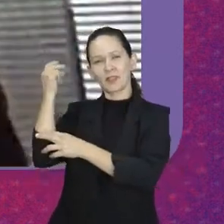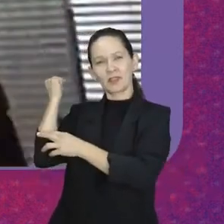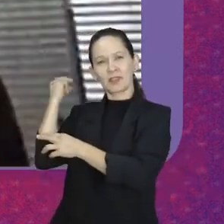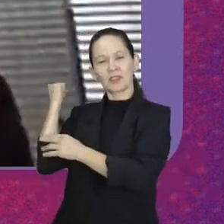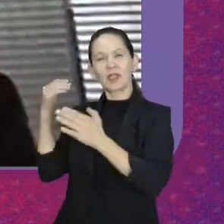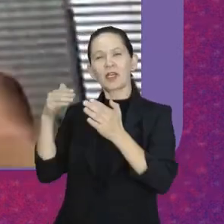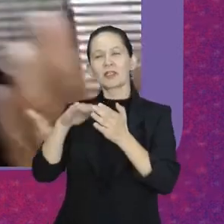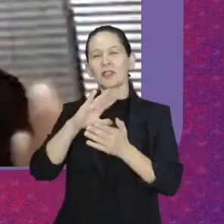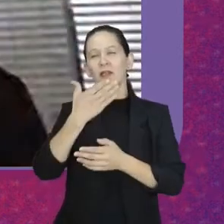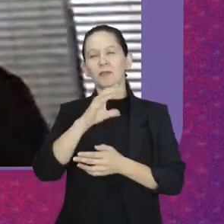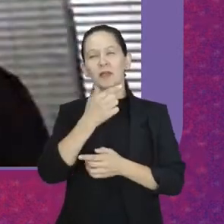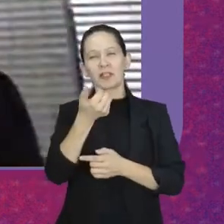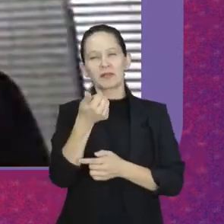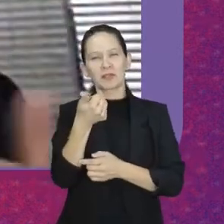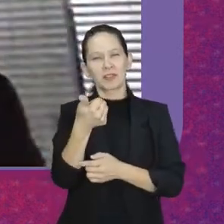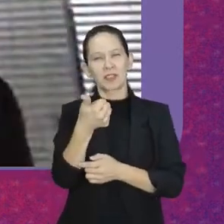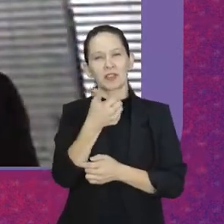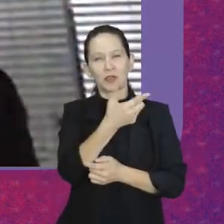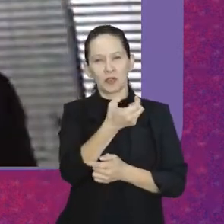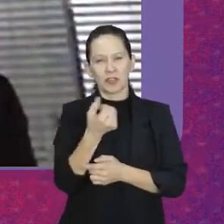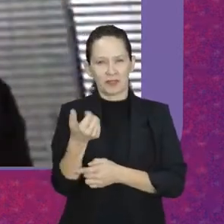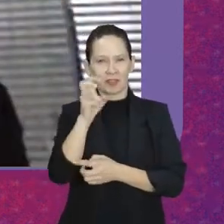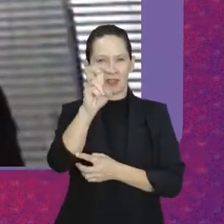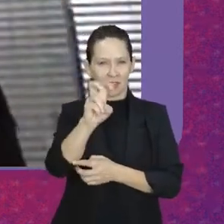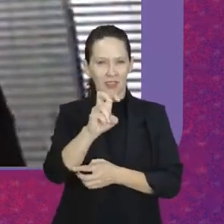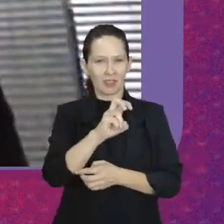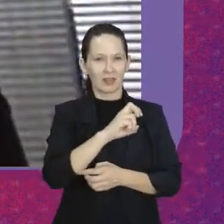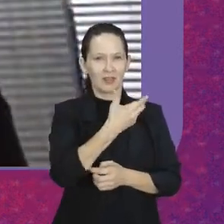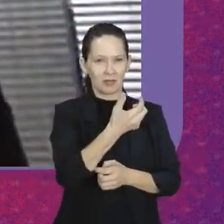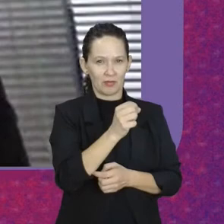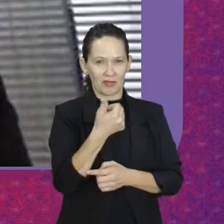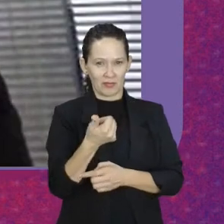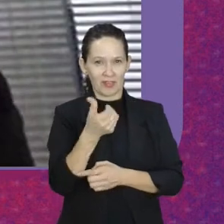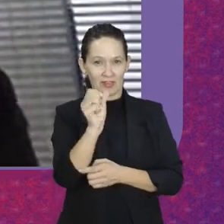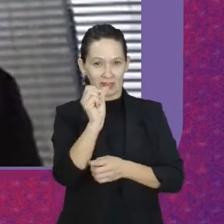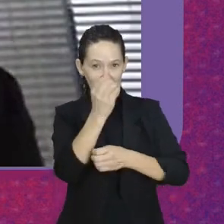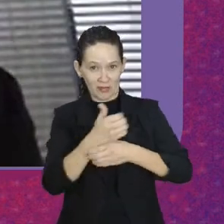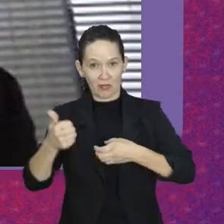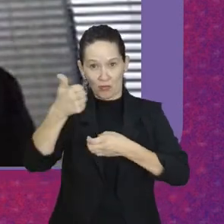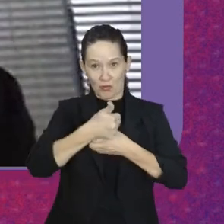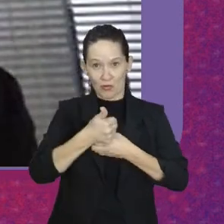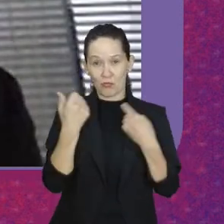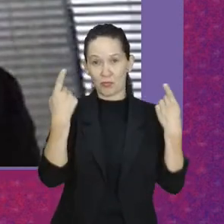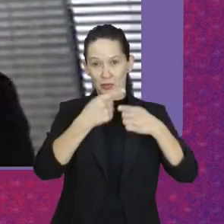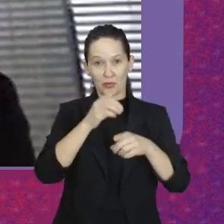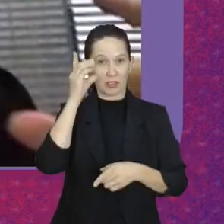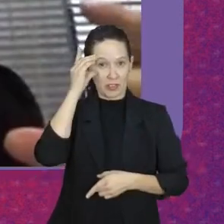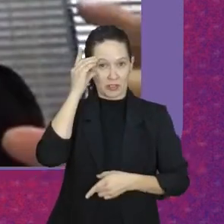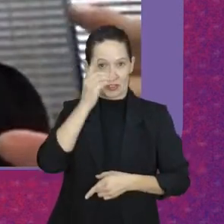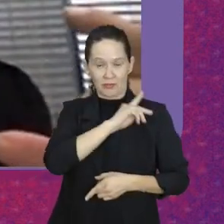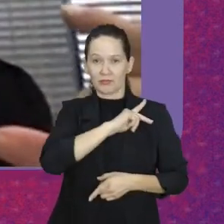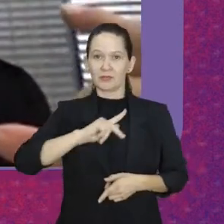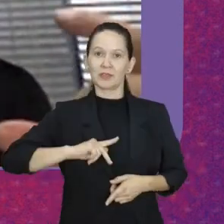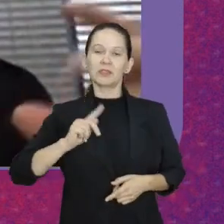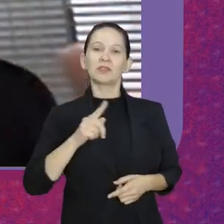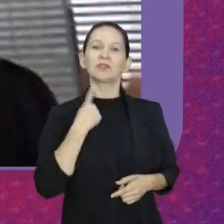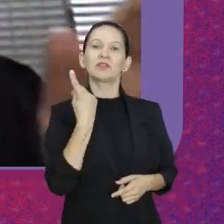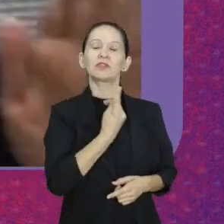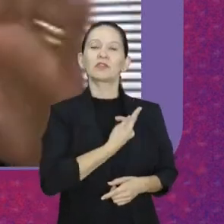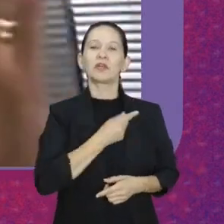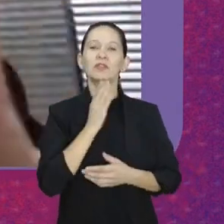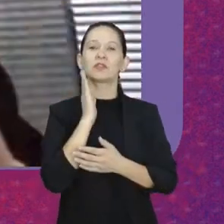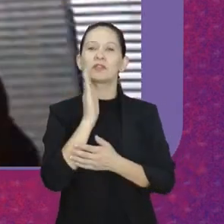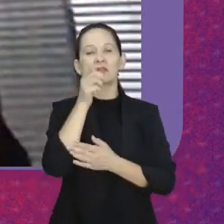por volta de 2015, 2016, quando houve o golpe, né, contra a presidenta Dilma, nós